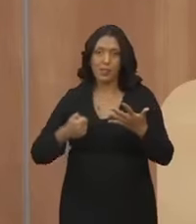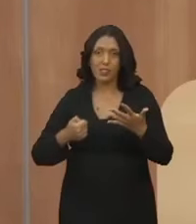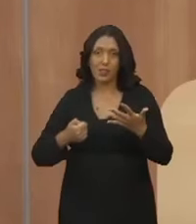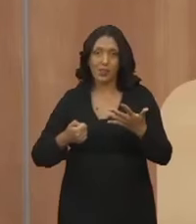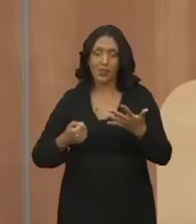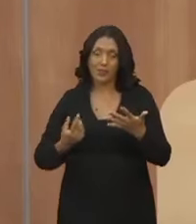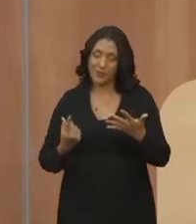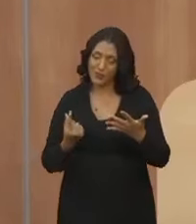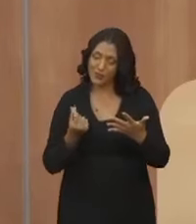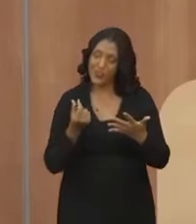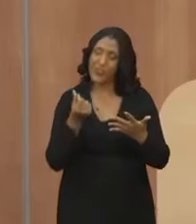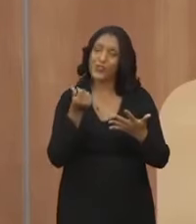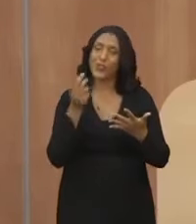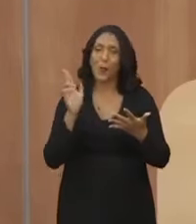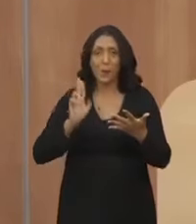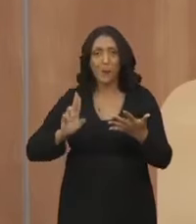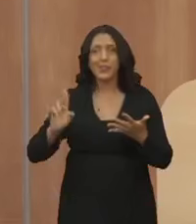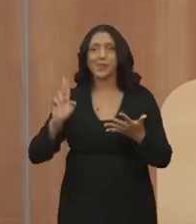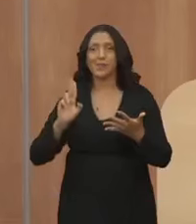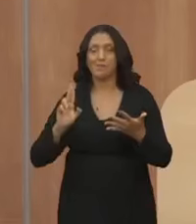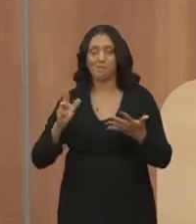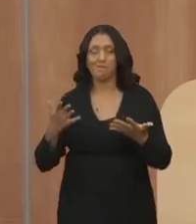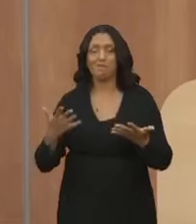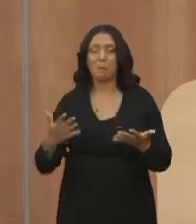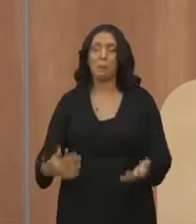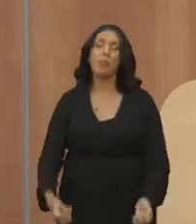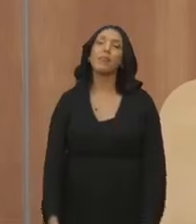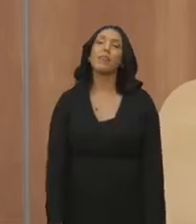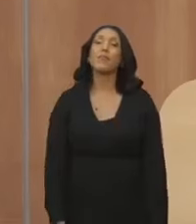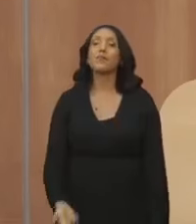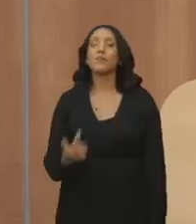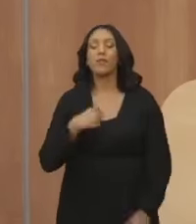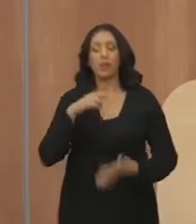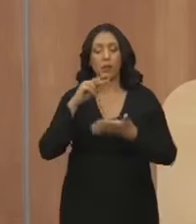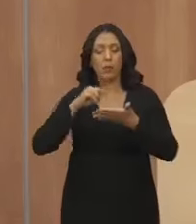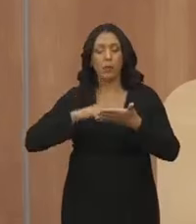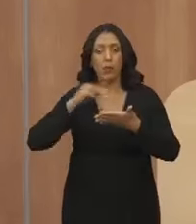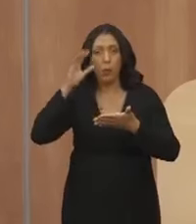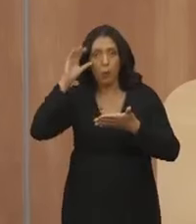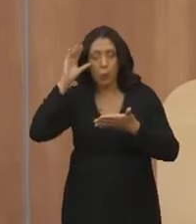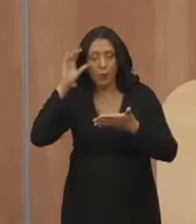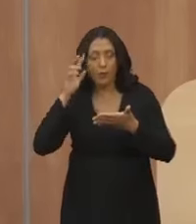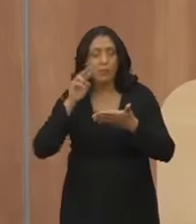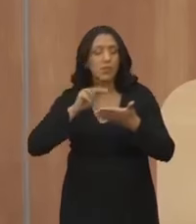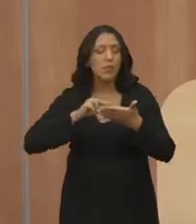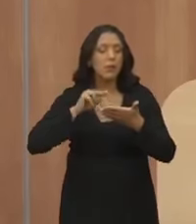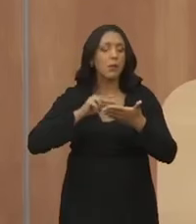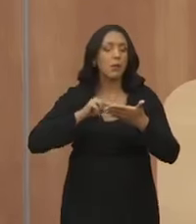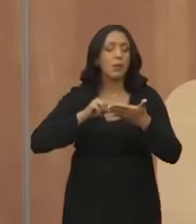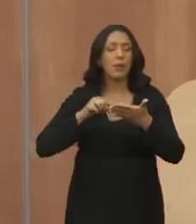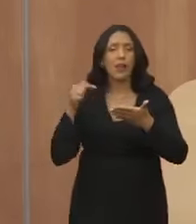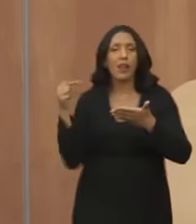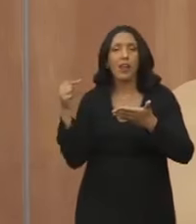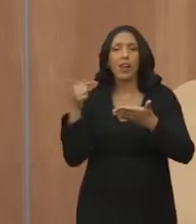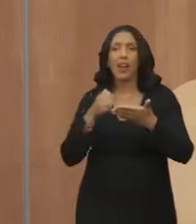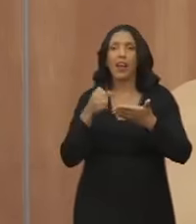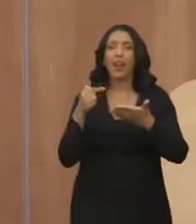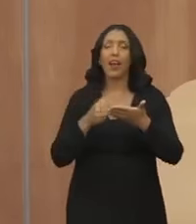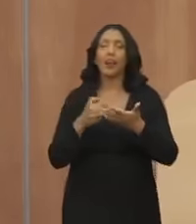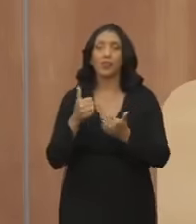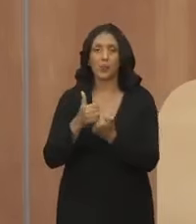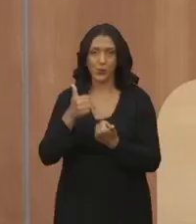lá no Veranejal. E eu, curiosamente, li aqui as atribuições do subprefeito, e uma delas diz assim: